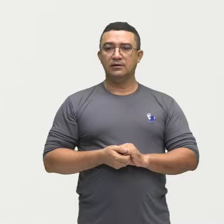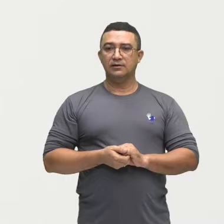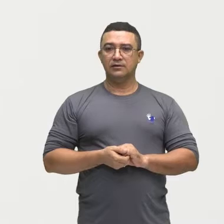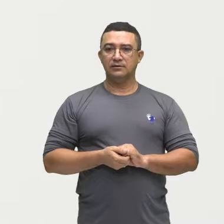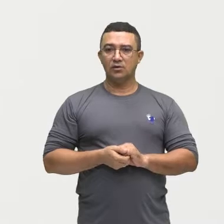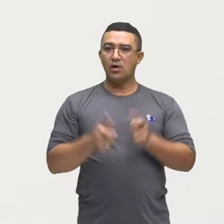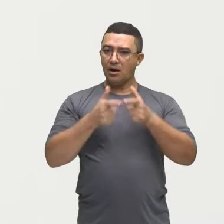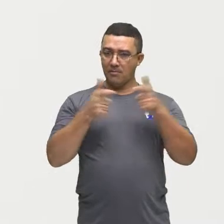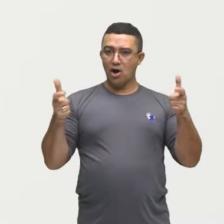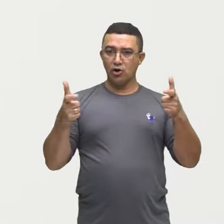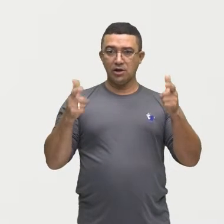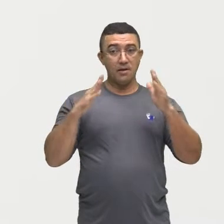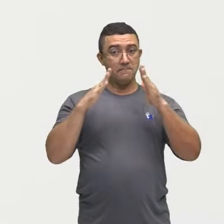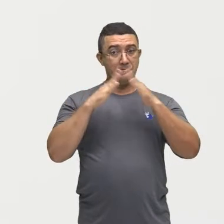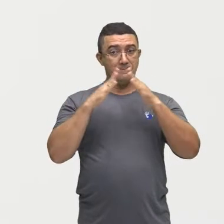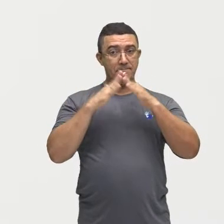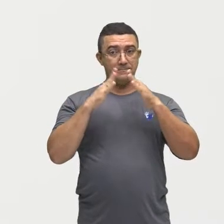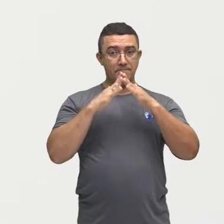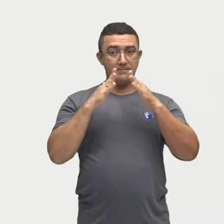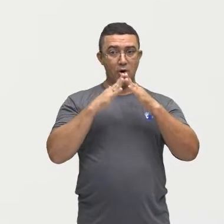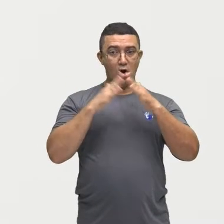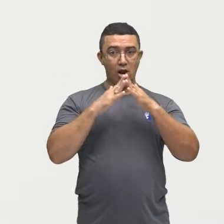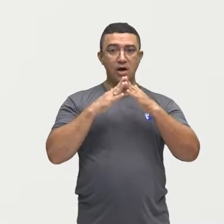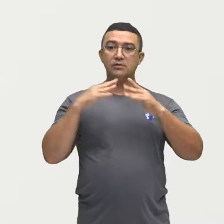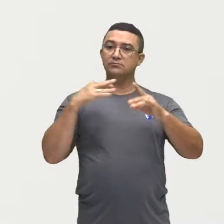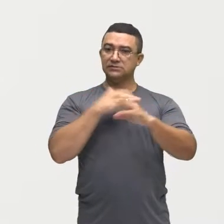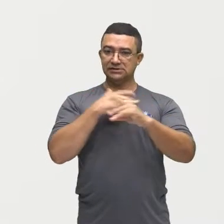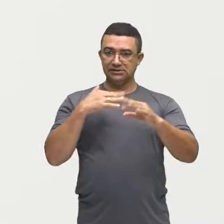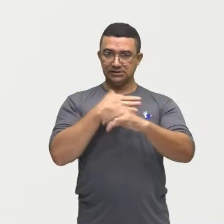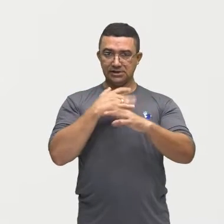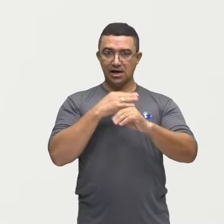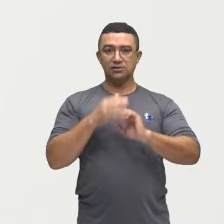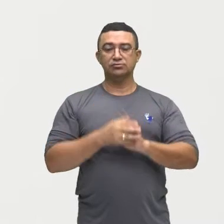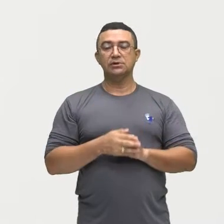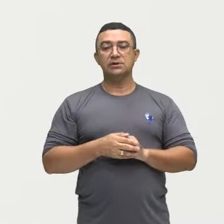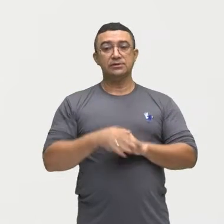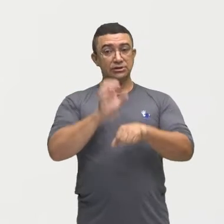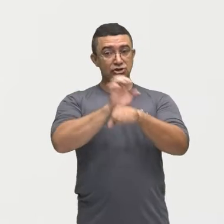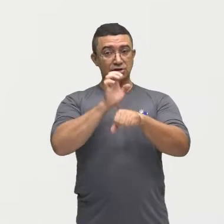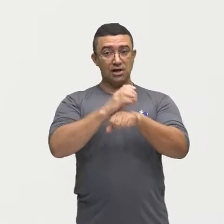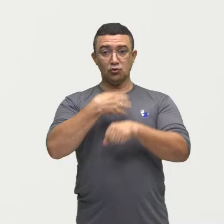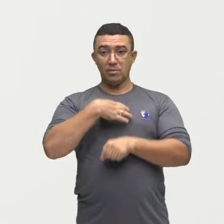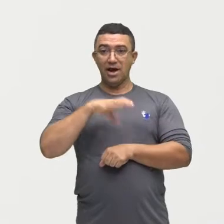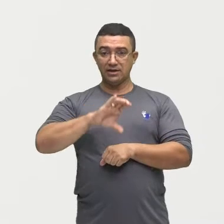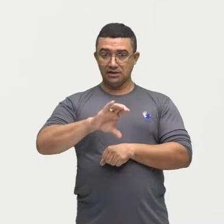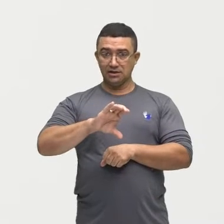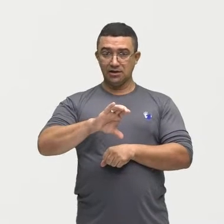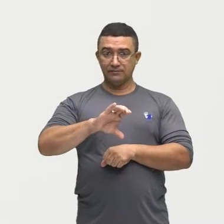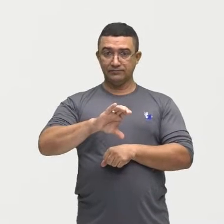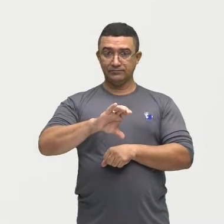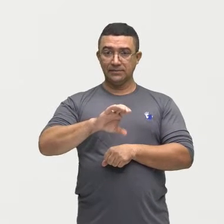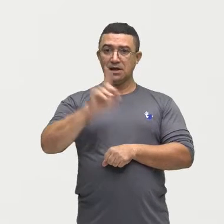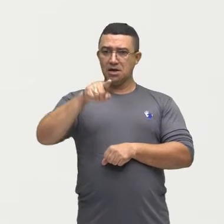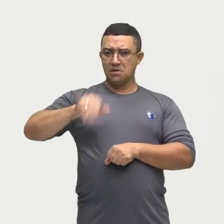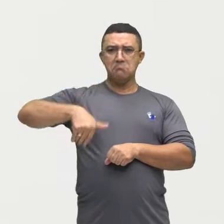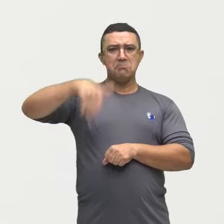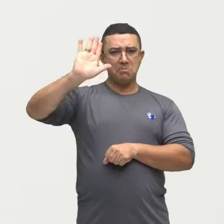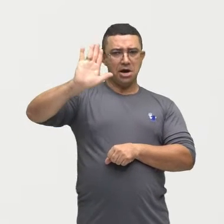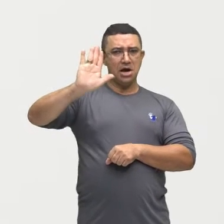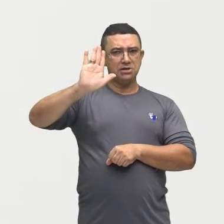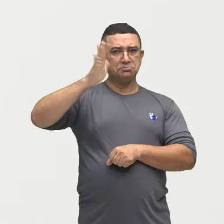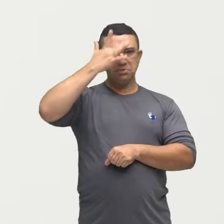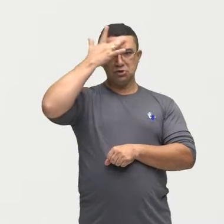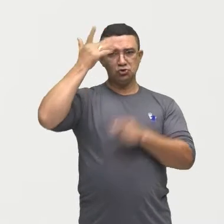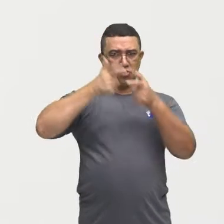essa maioria morando no meio urbano, tá? E aí nós temos o estado da Bahia, que já vai ser o mais populoso, né,